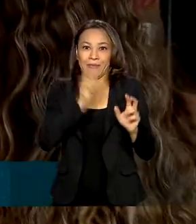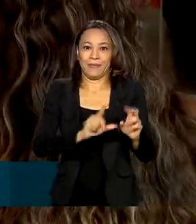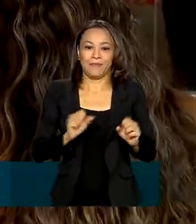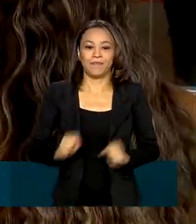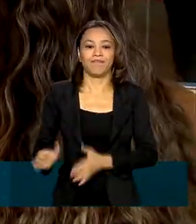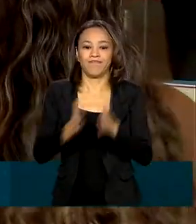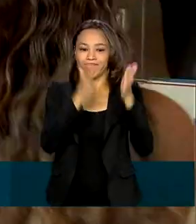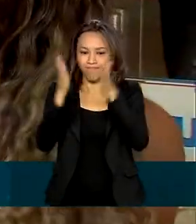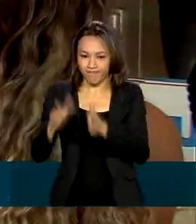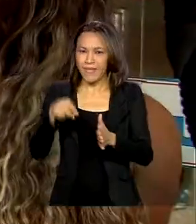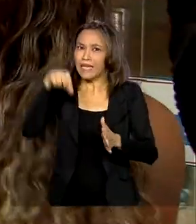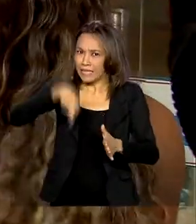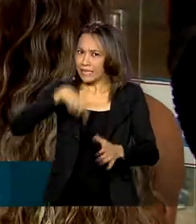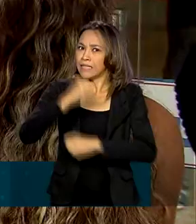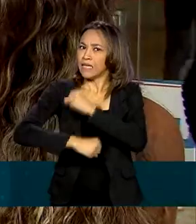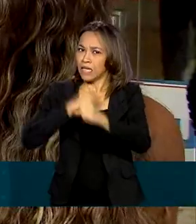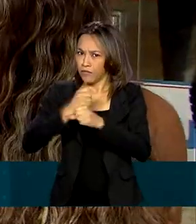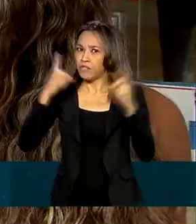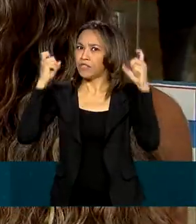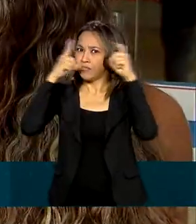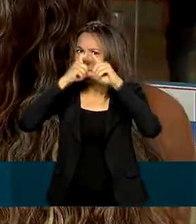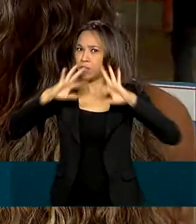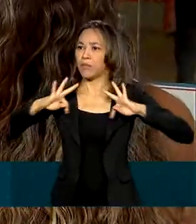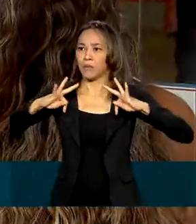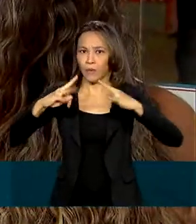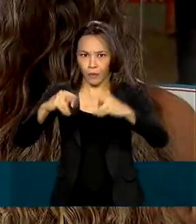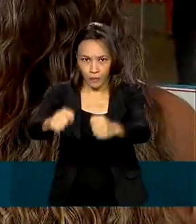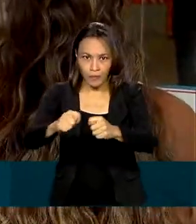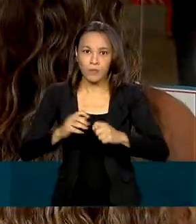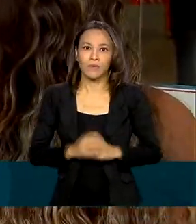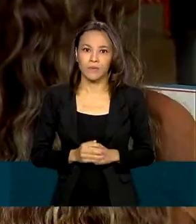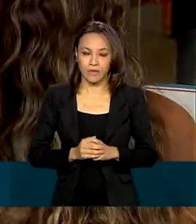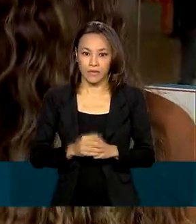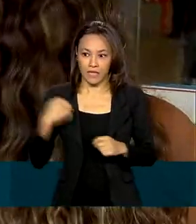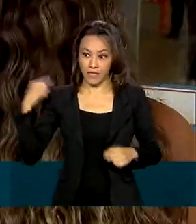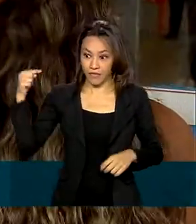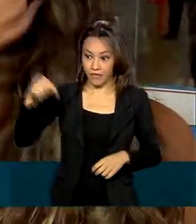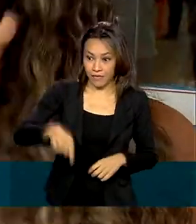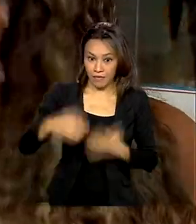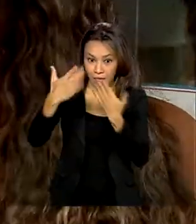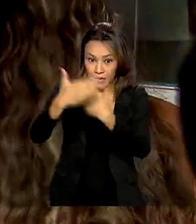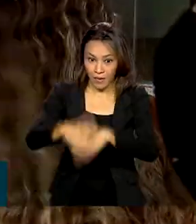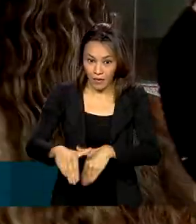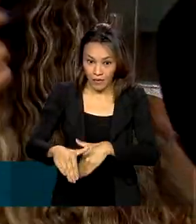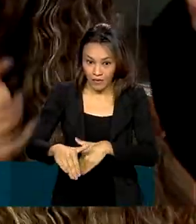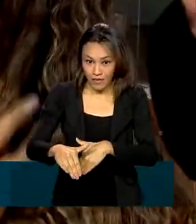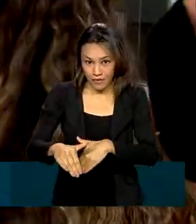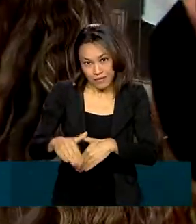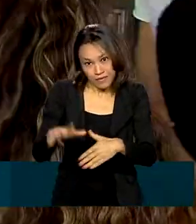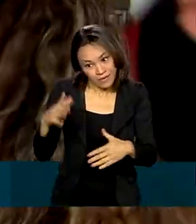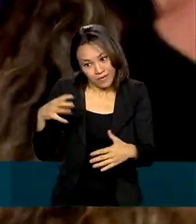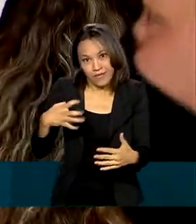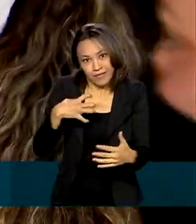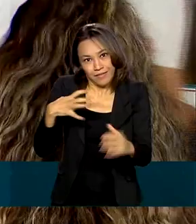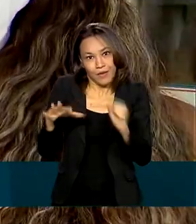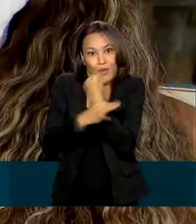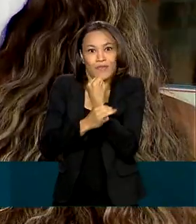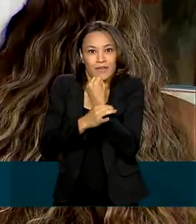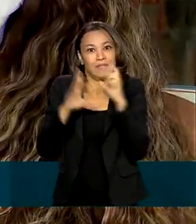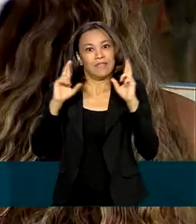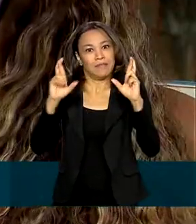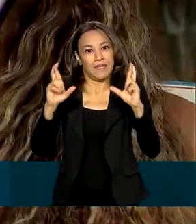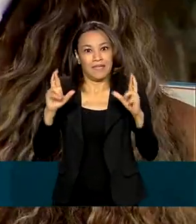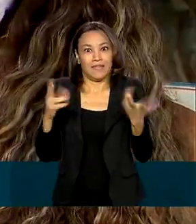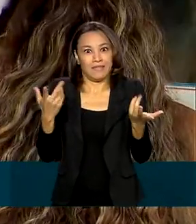esse ano foi ficar todo mundo entendeu Aí vem para a prova sim Oi piranha né tá esperando